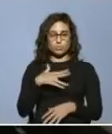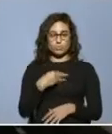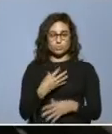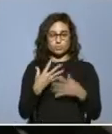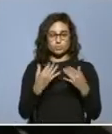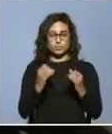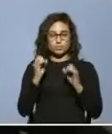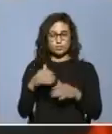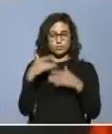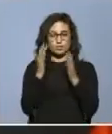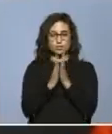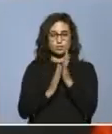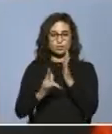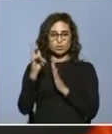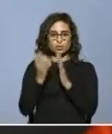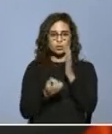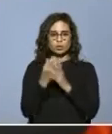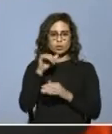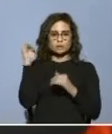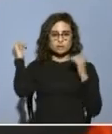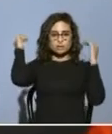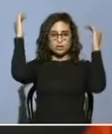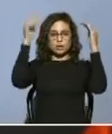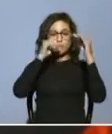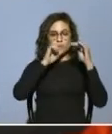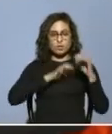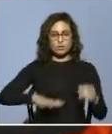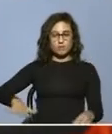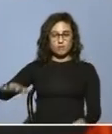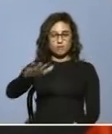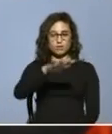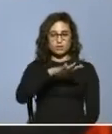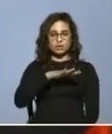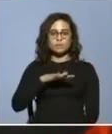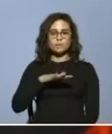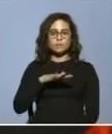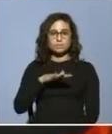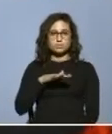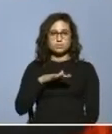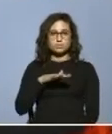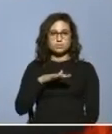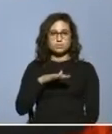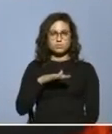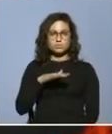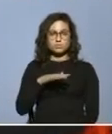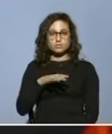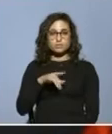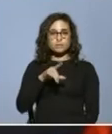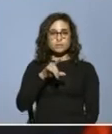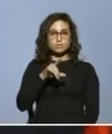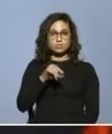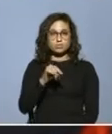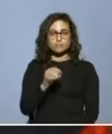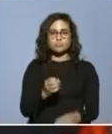princípio Deus tinha criado o céu e a terra, e tinha